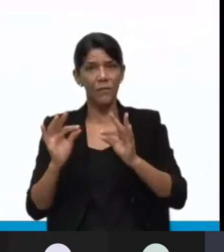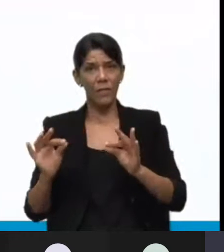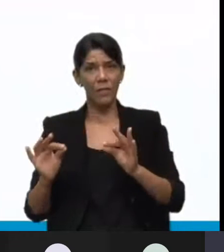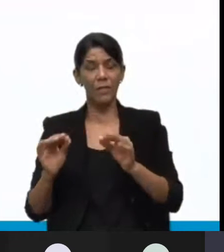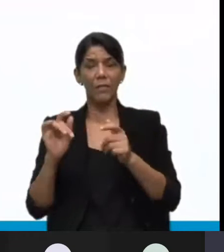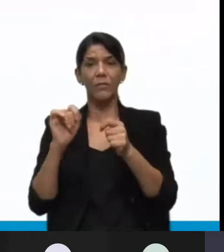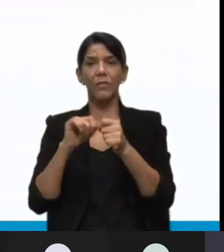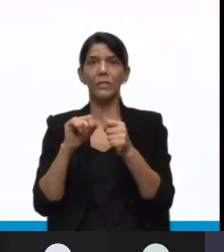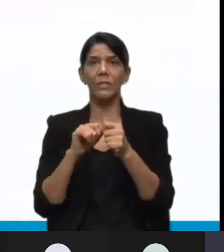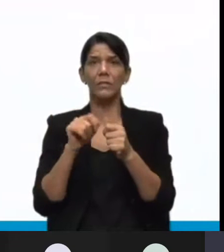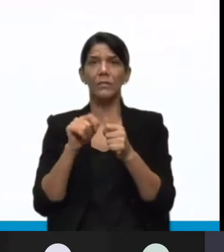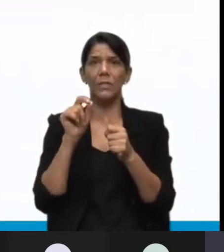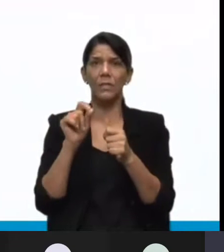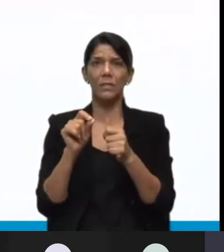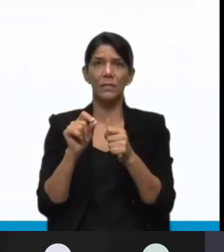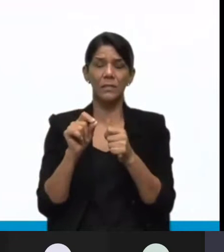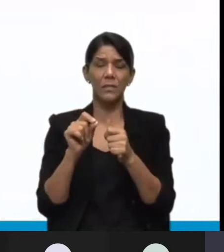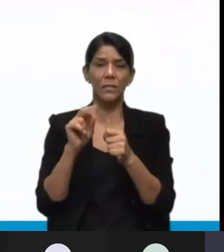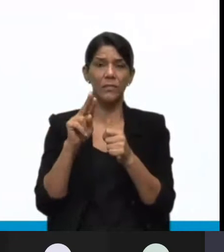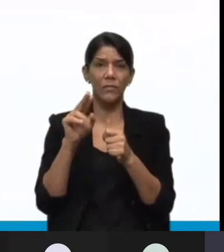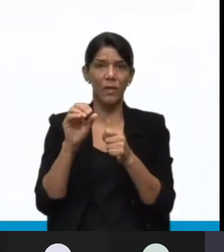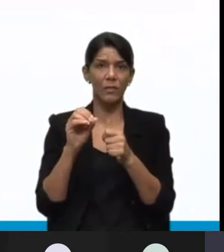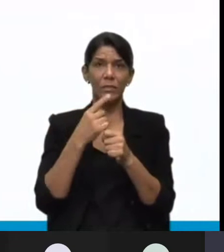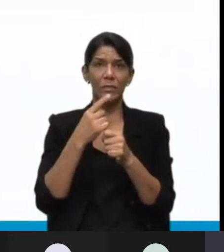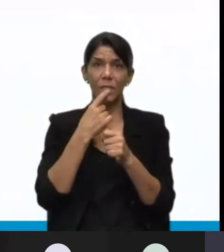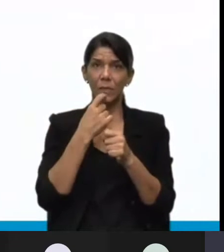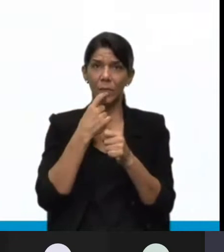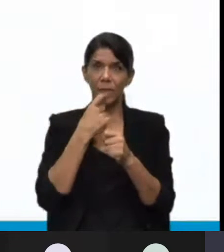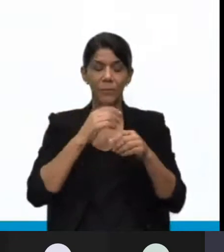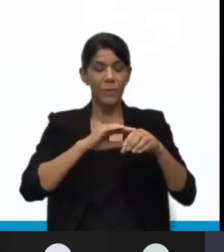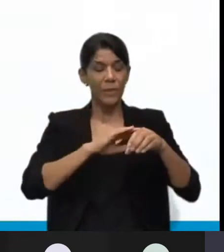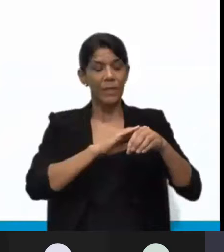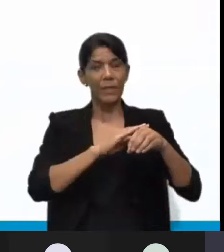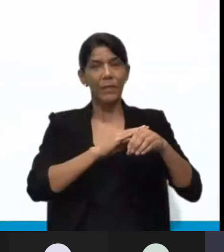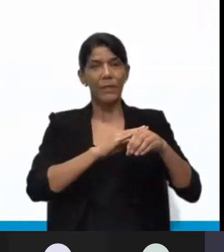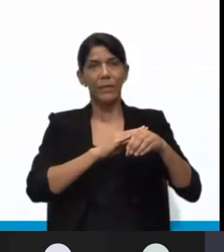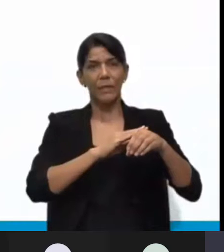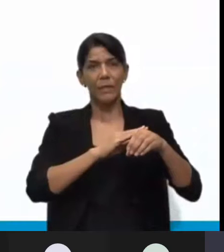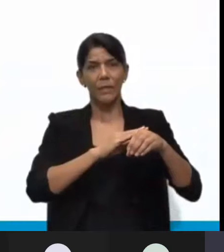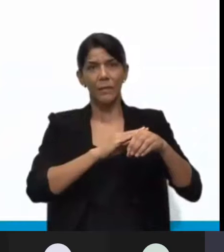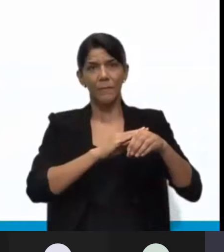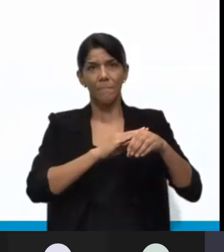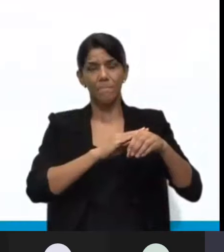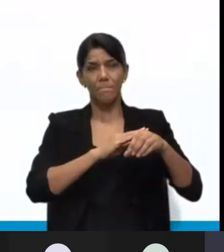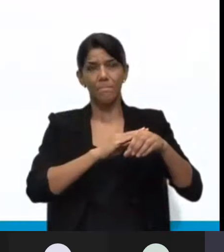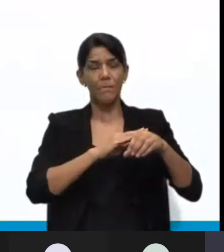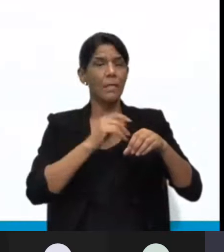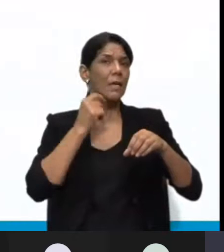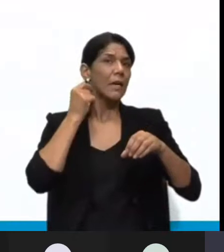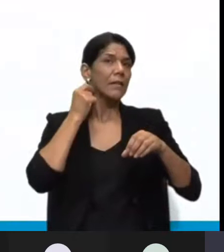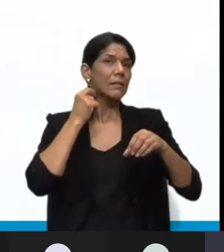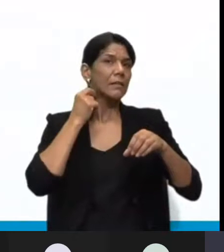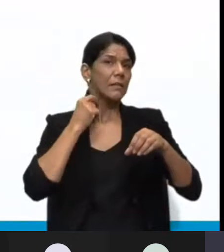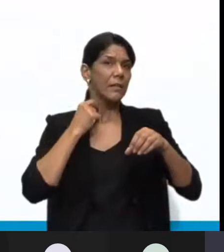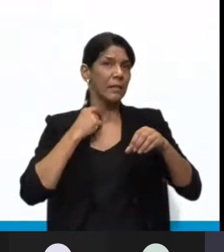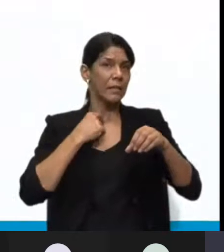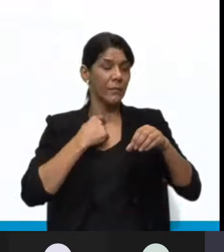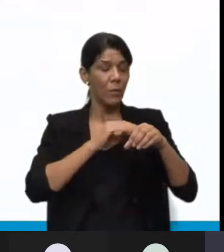Aqui formando aqui esse vaso sanguíneo. E olha aqui a artéria com uma camada, né, média